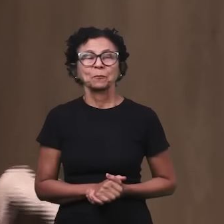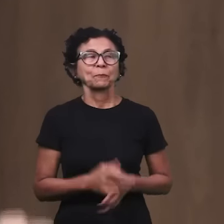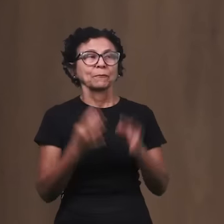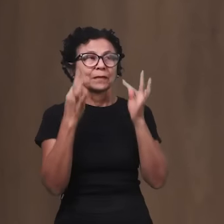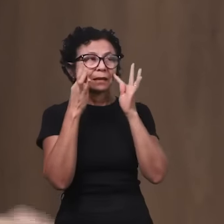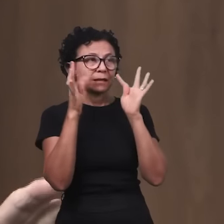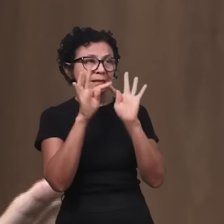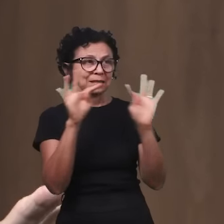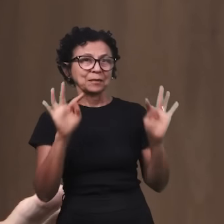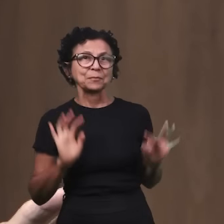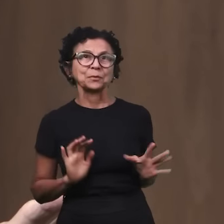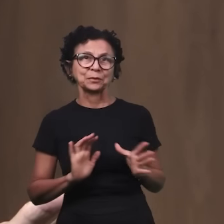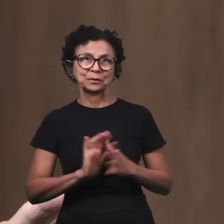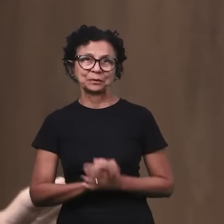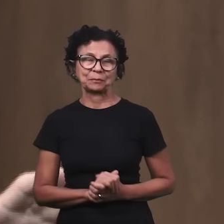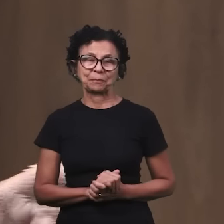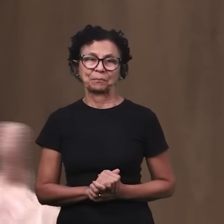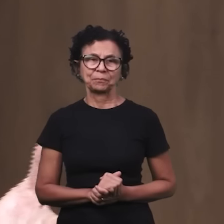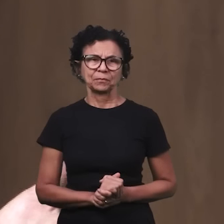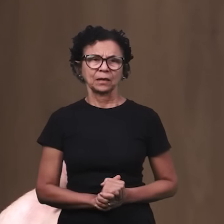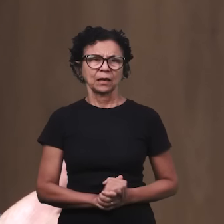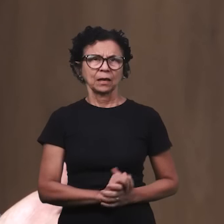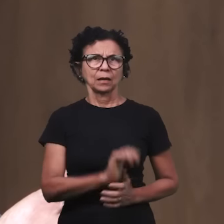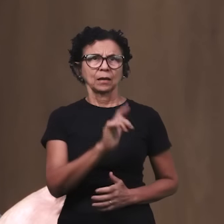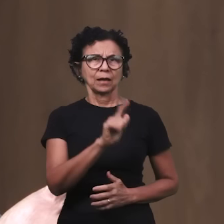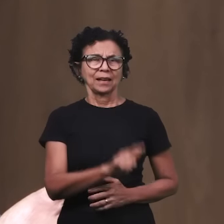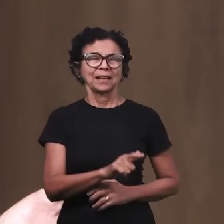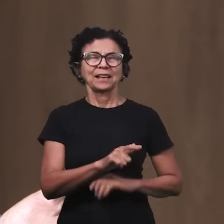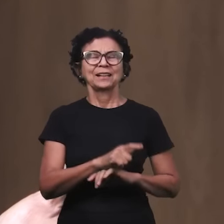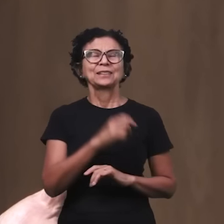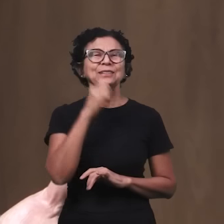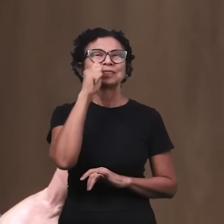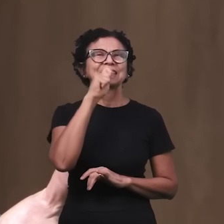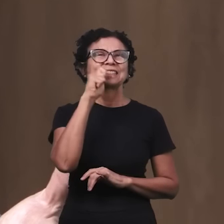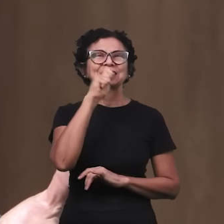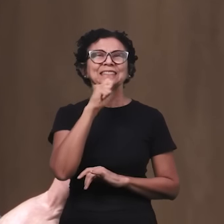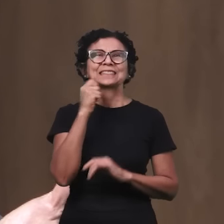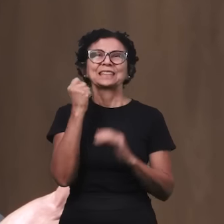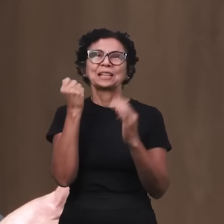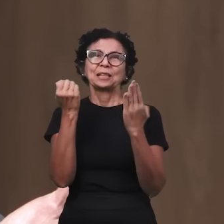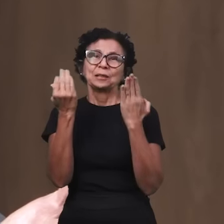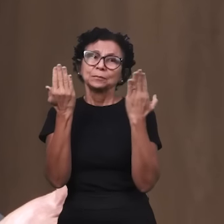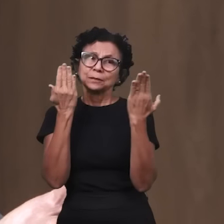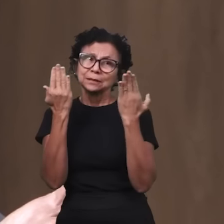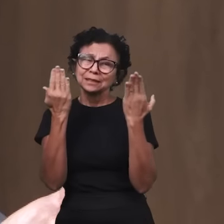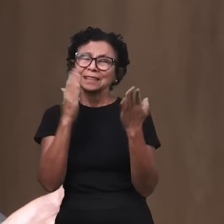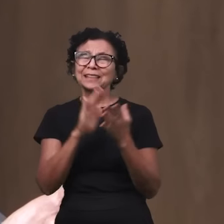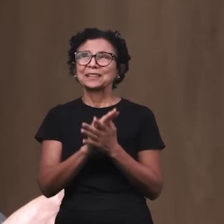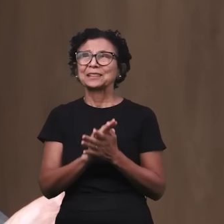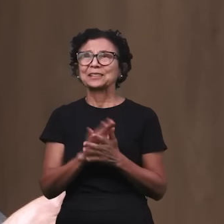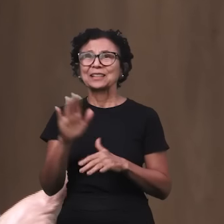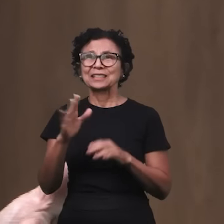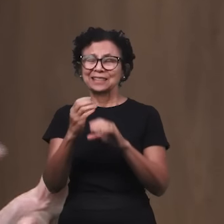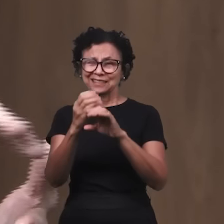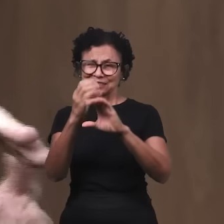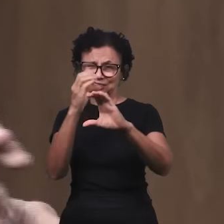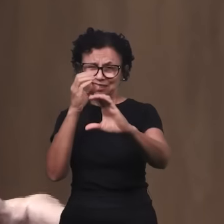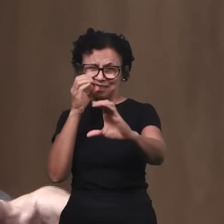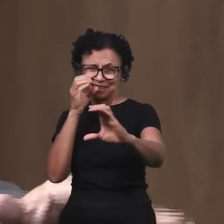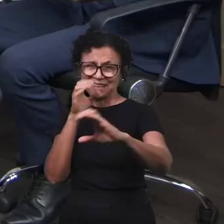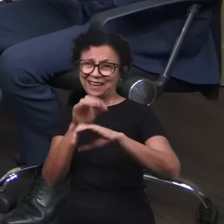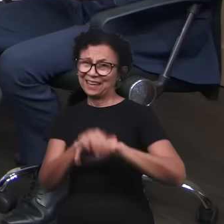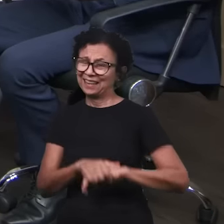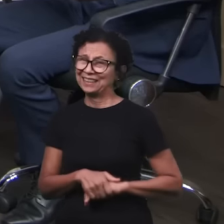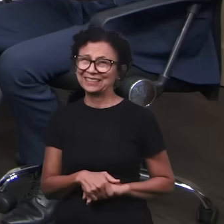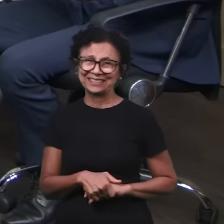Porque o dentista não é só dentista, ele se torna um psicólogo, ele às vezes é um engenheiro. Não, ele vai